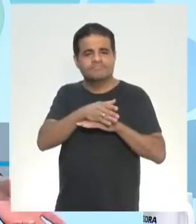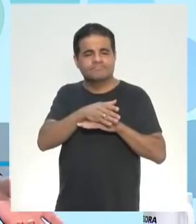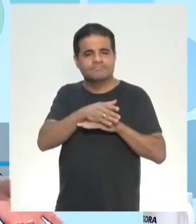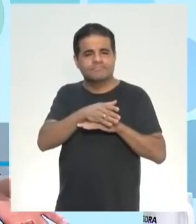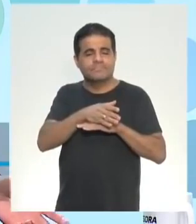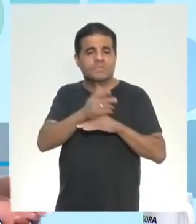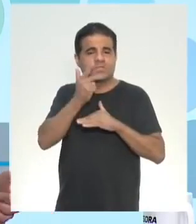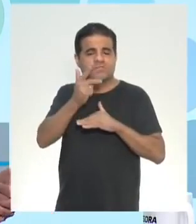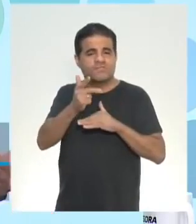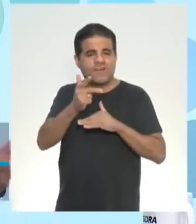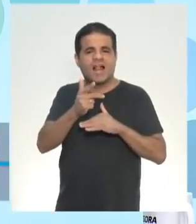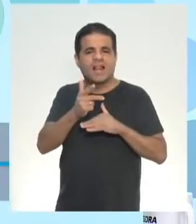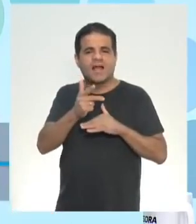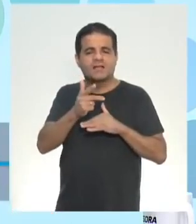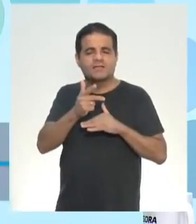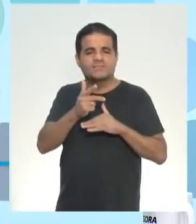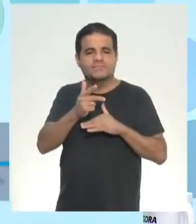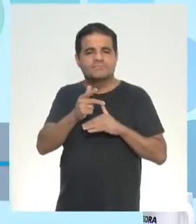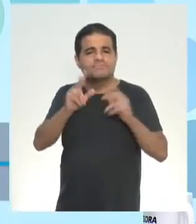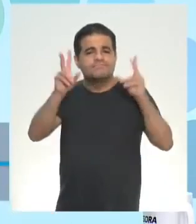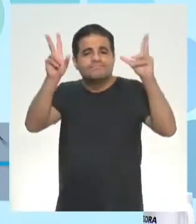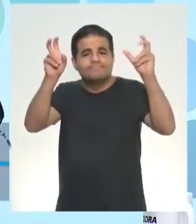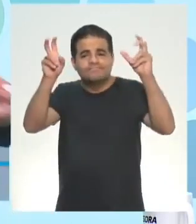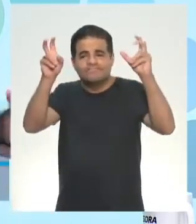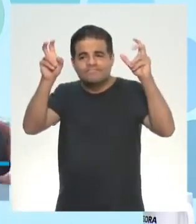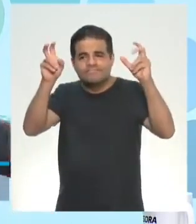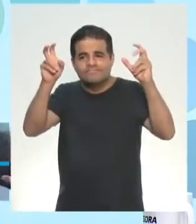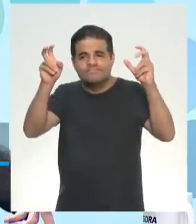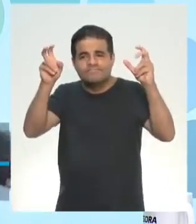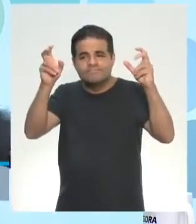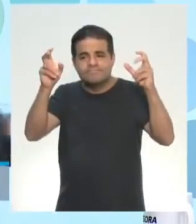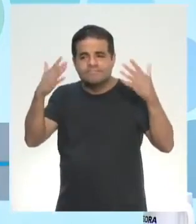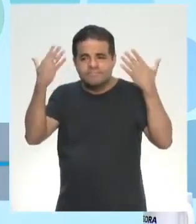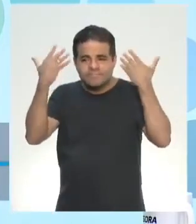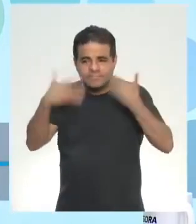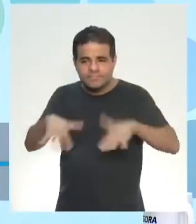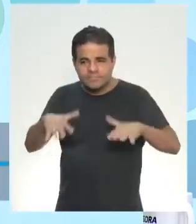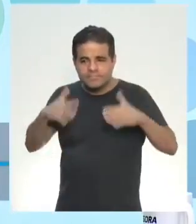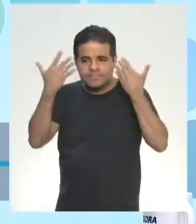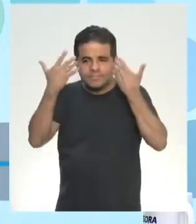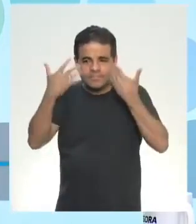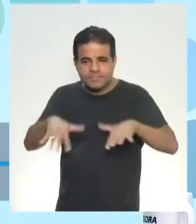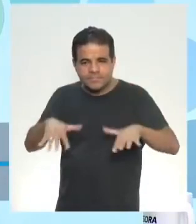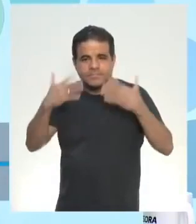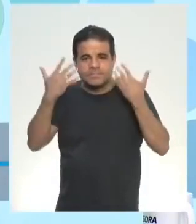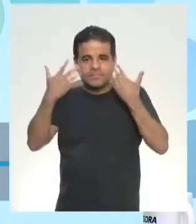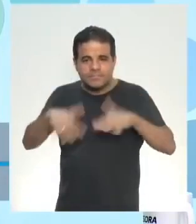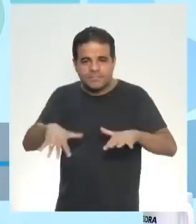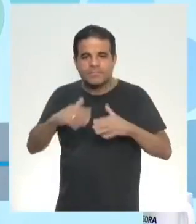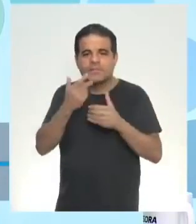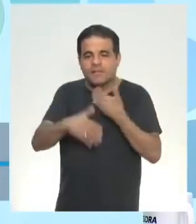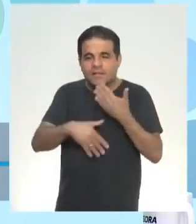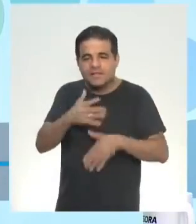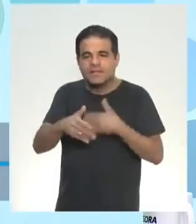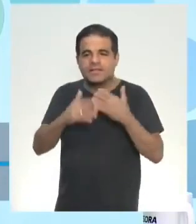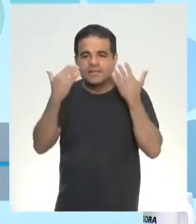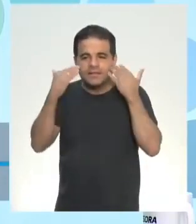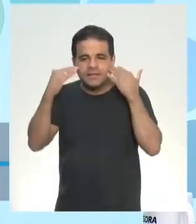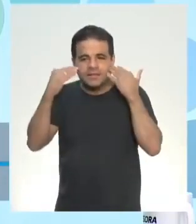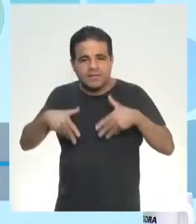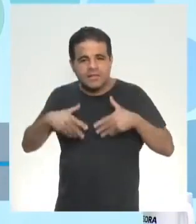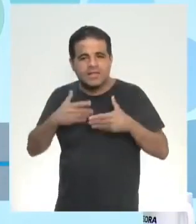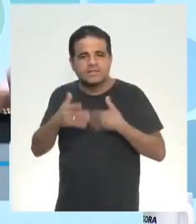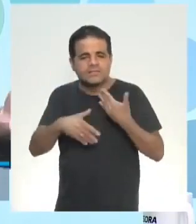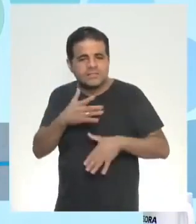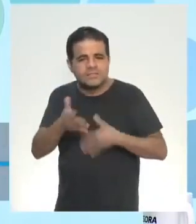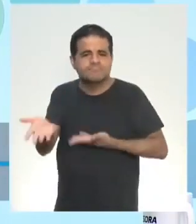gente fala da questão do viver na favela e acabar sendo o resultado daquela convivência, entende?